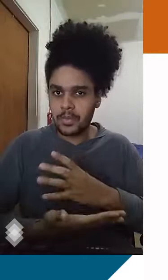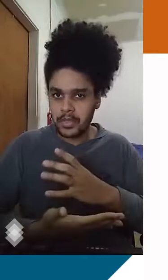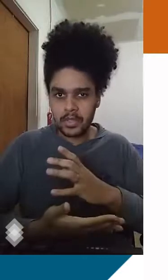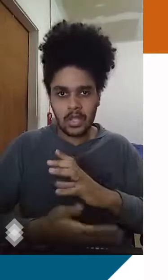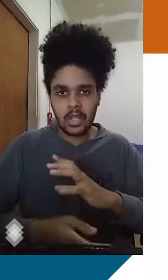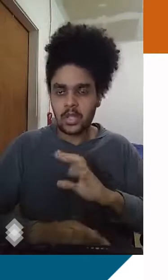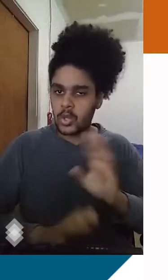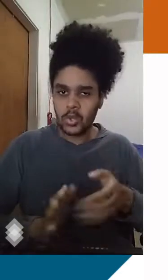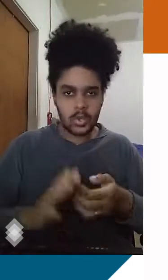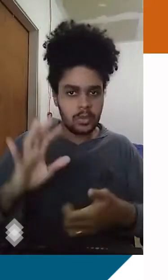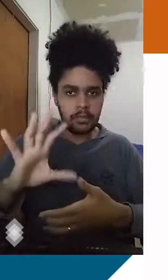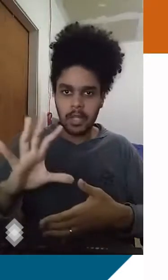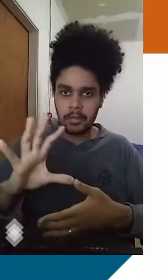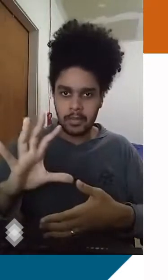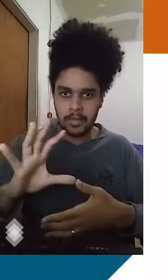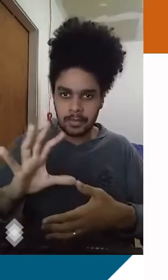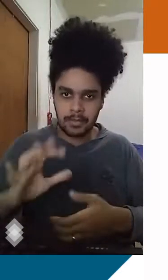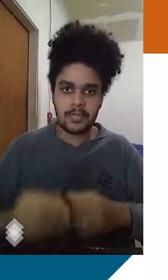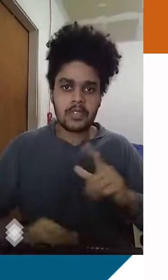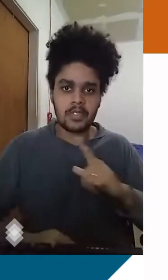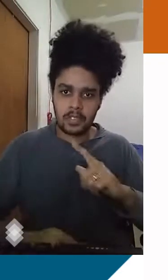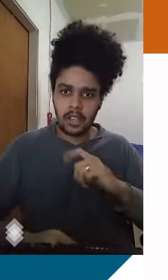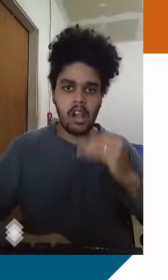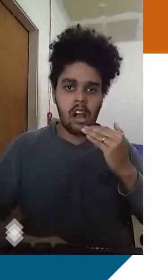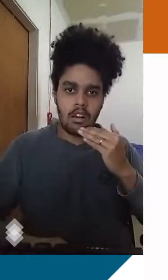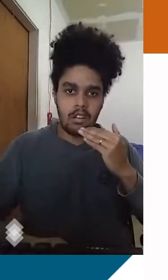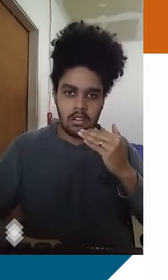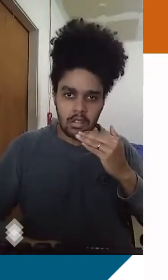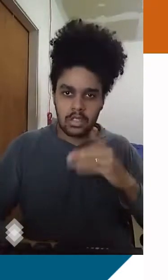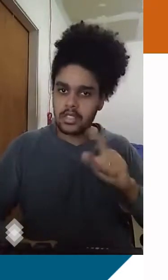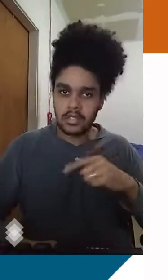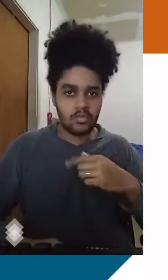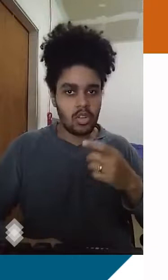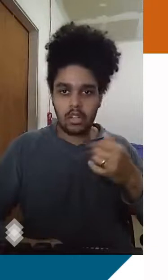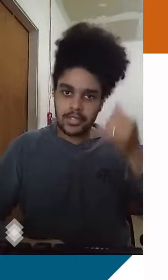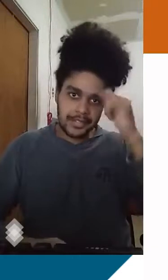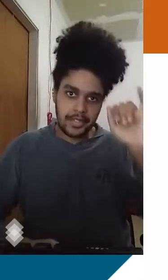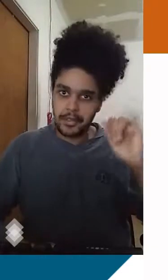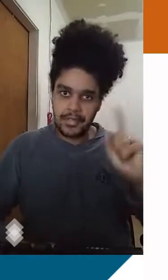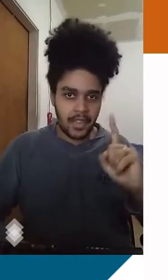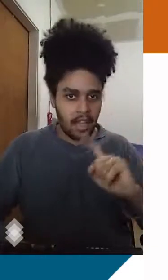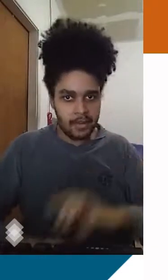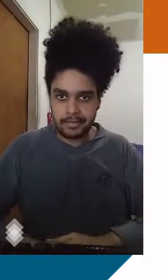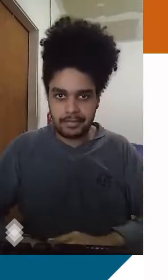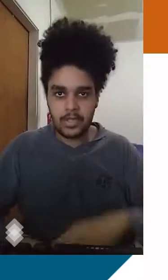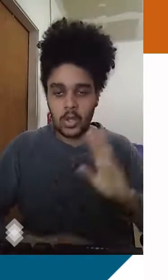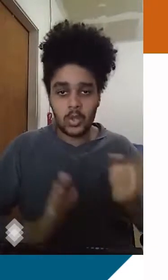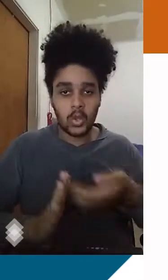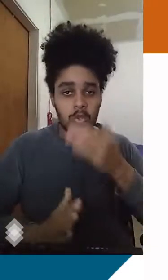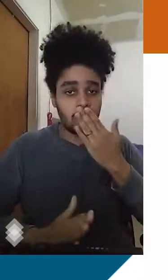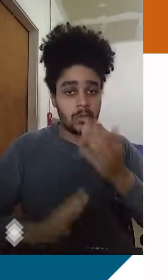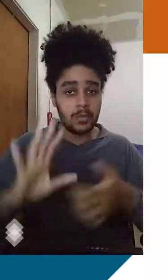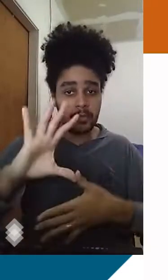Toda projeção, ou seja, todo mapa que é gerado por uma projeção possui deformações, gente, isso é inevitável, tá?